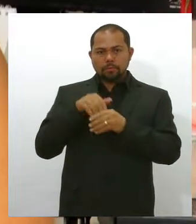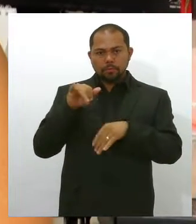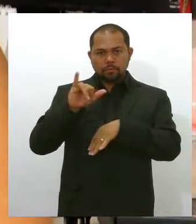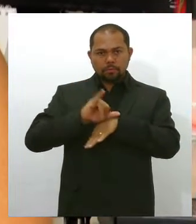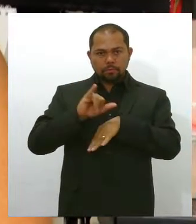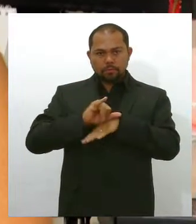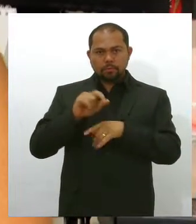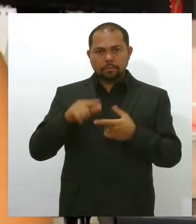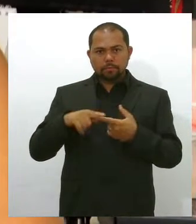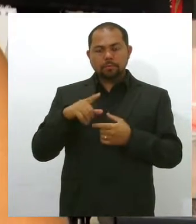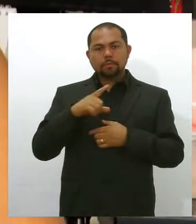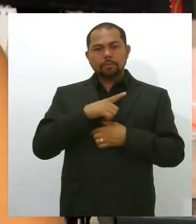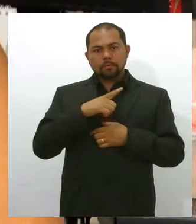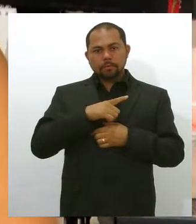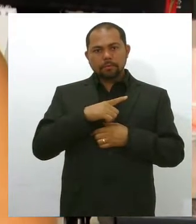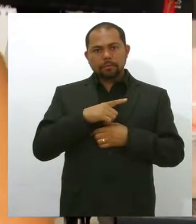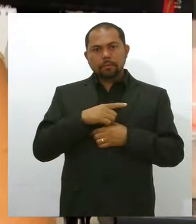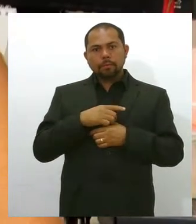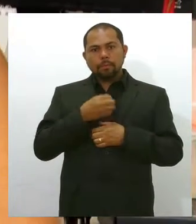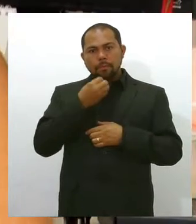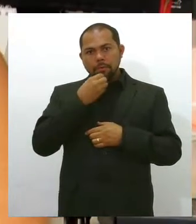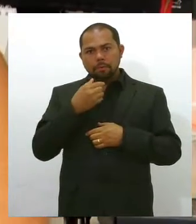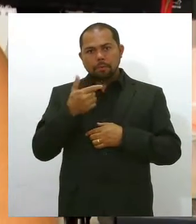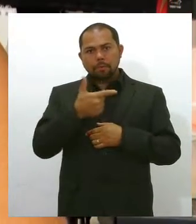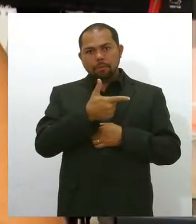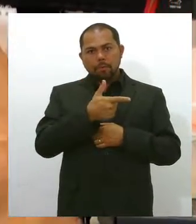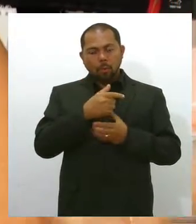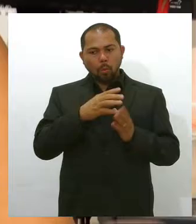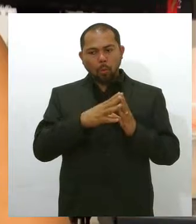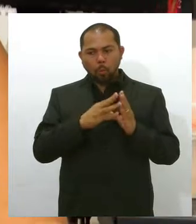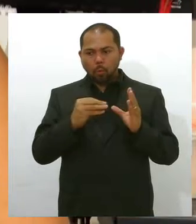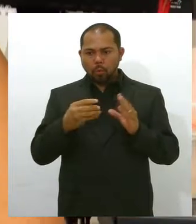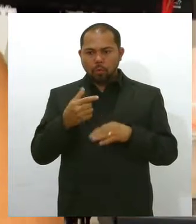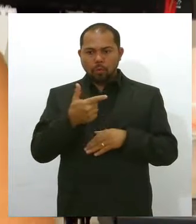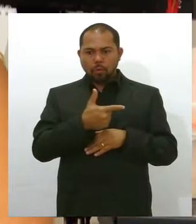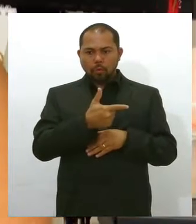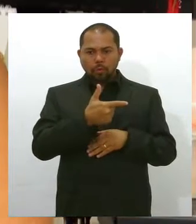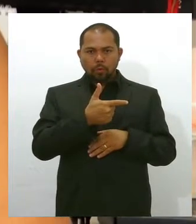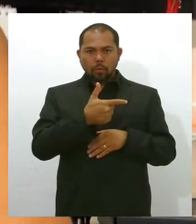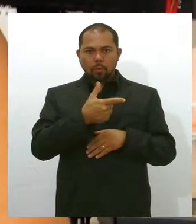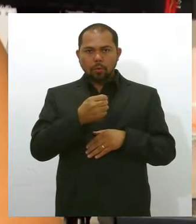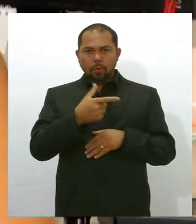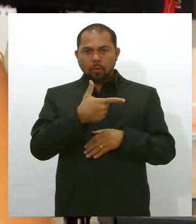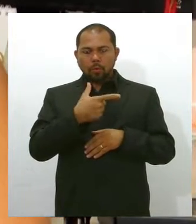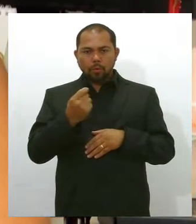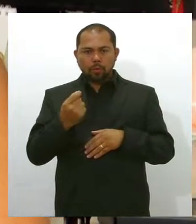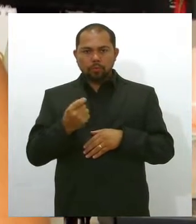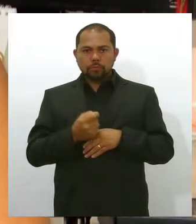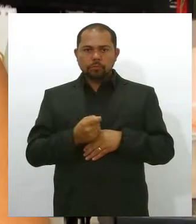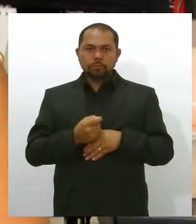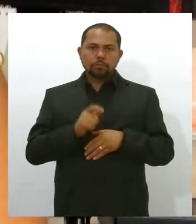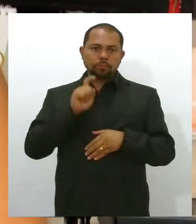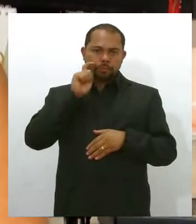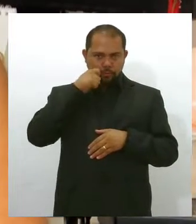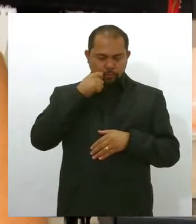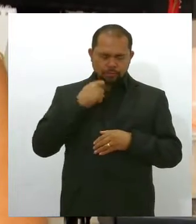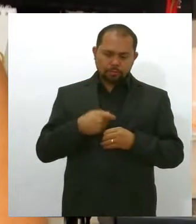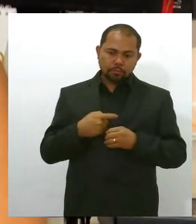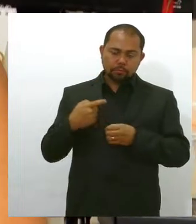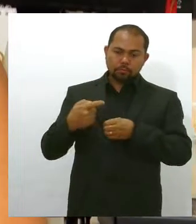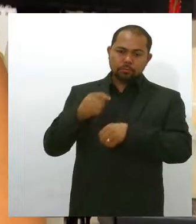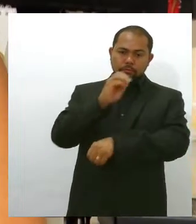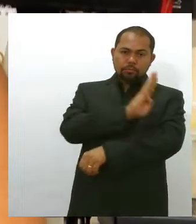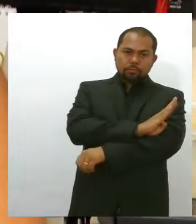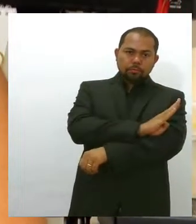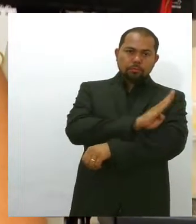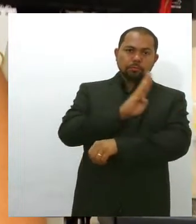modelo 2020 né Toda Aracajú e grande Aracaju volta e Barra dos Coqueiros volta com a urna